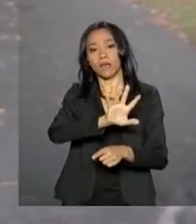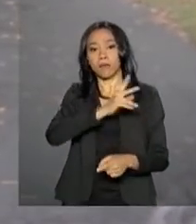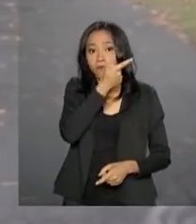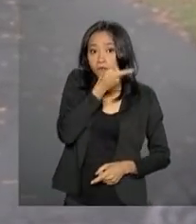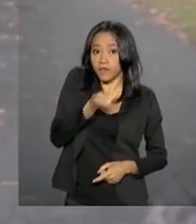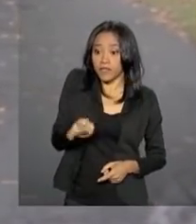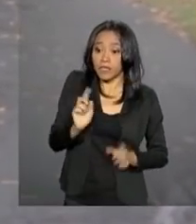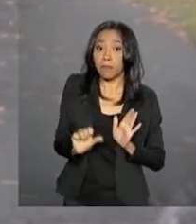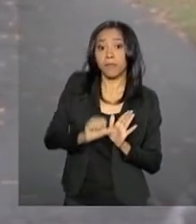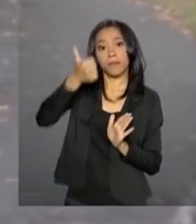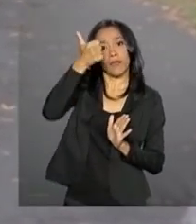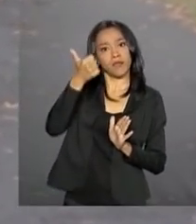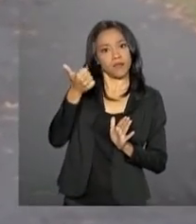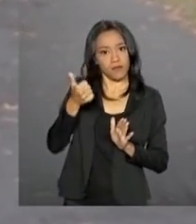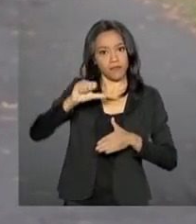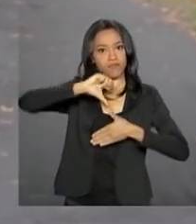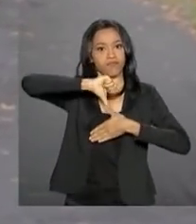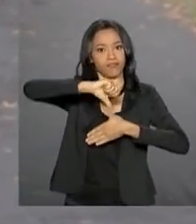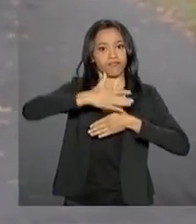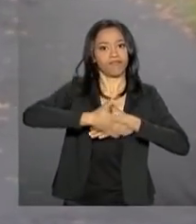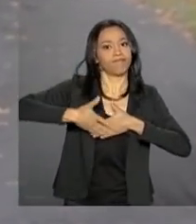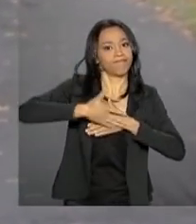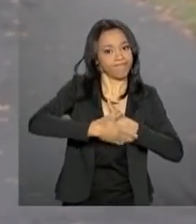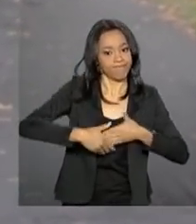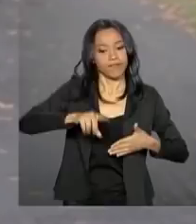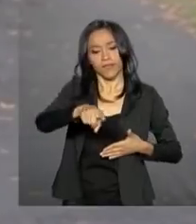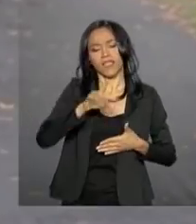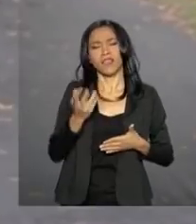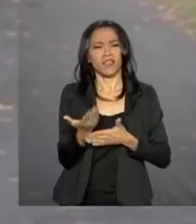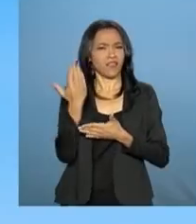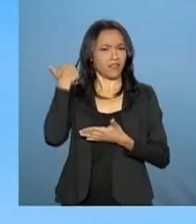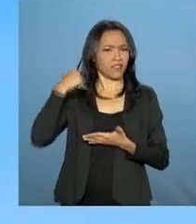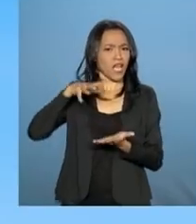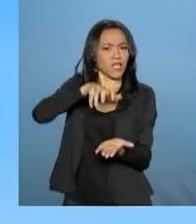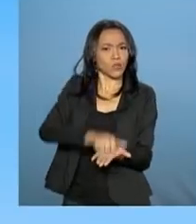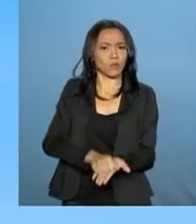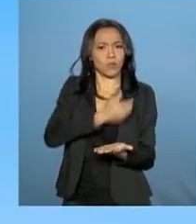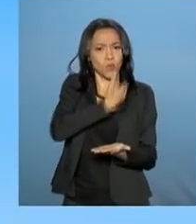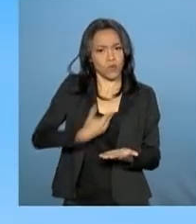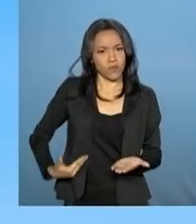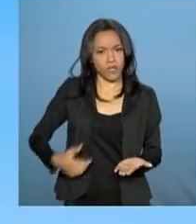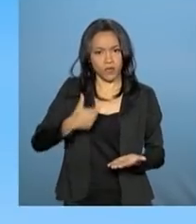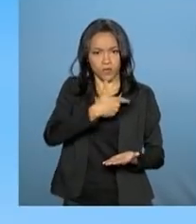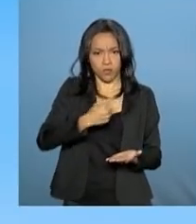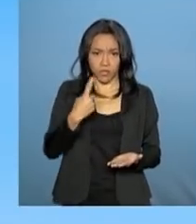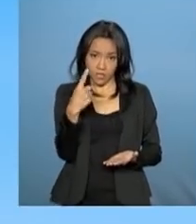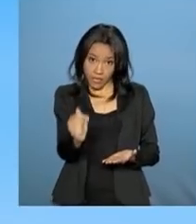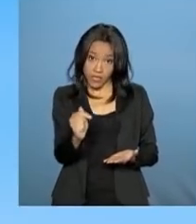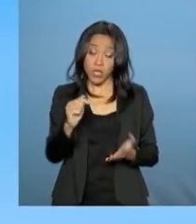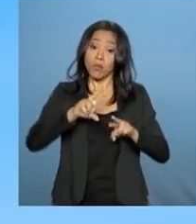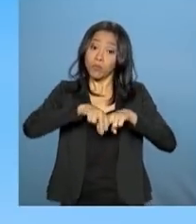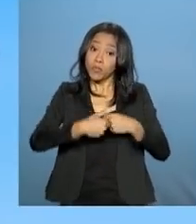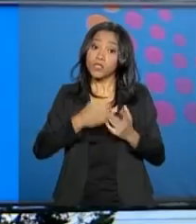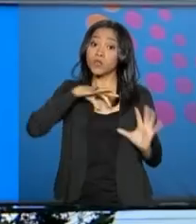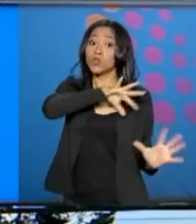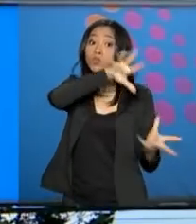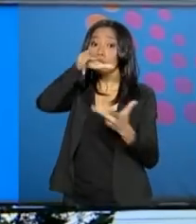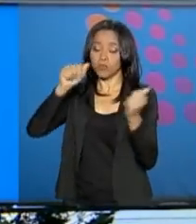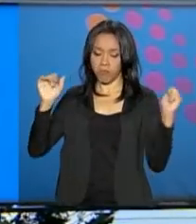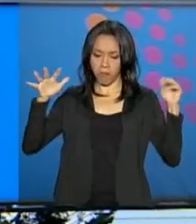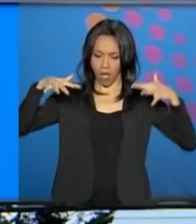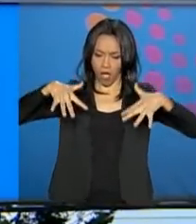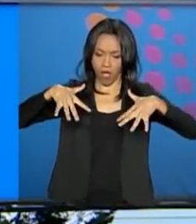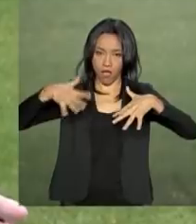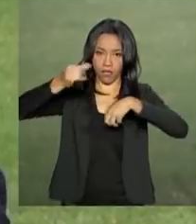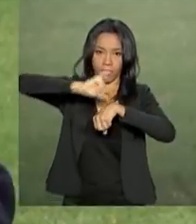a um país sul-americano desde que assumiu o cargo em 2017 com isso os olhos do mundo se voltam para a capital Argentina